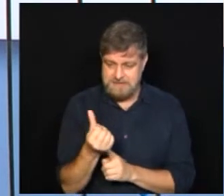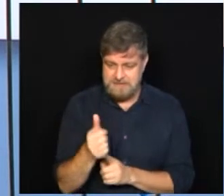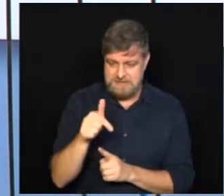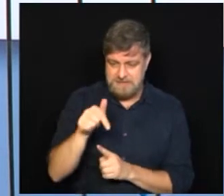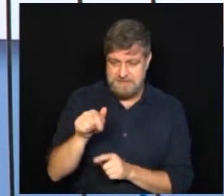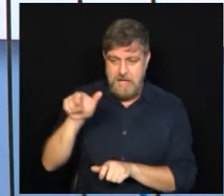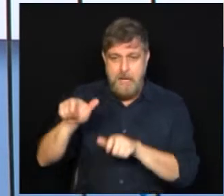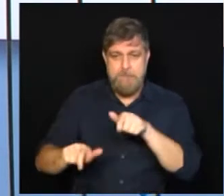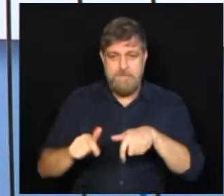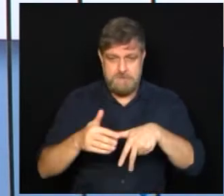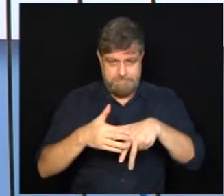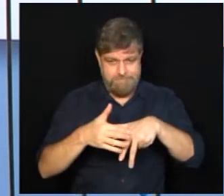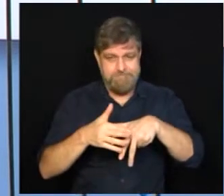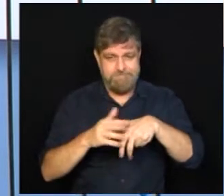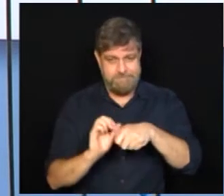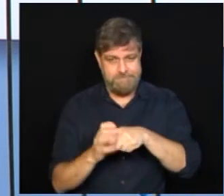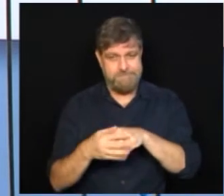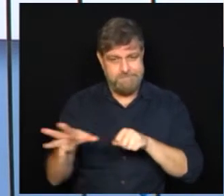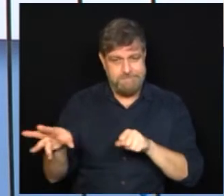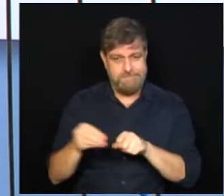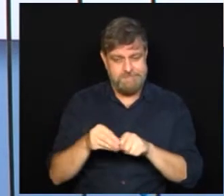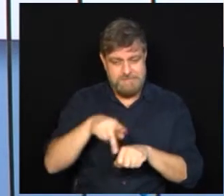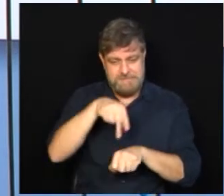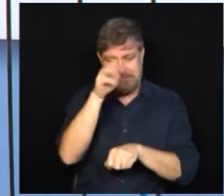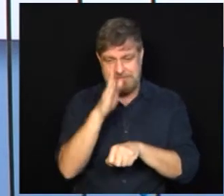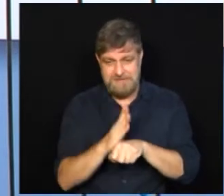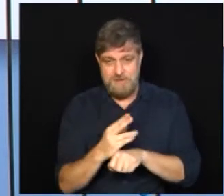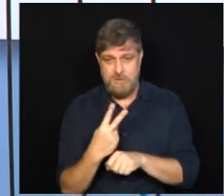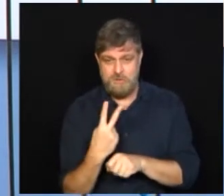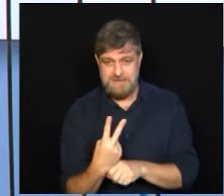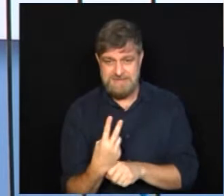9.659.167 casos da Covid-19 no país, com